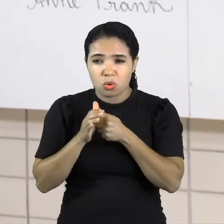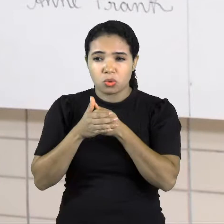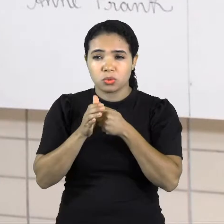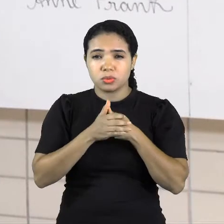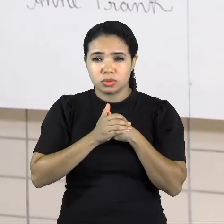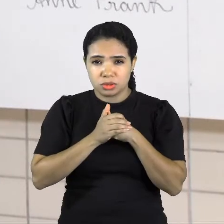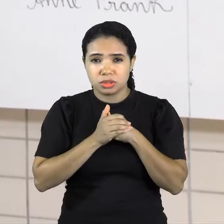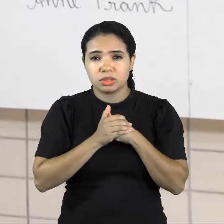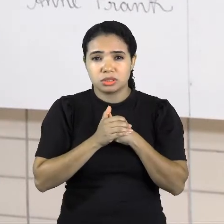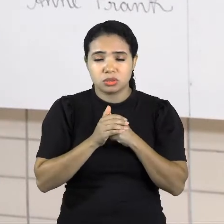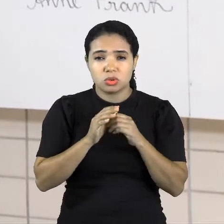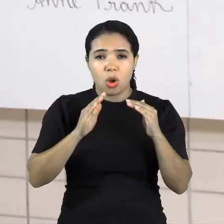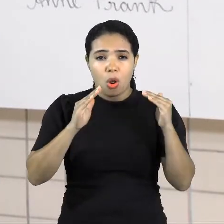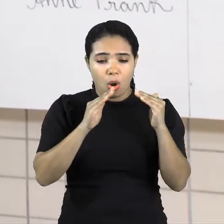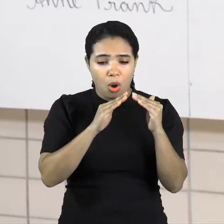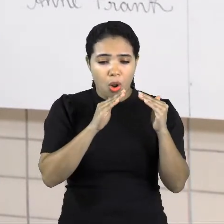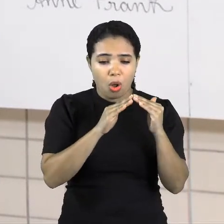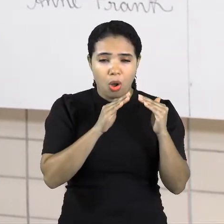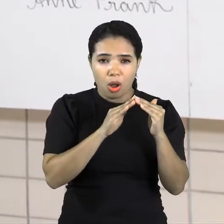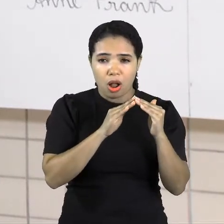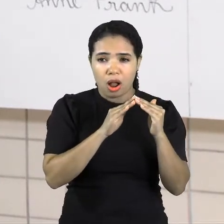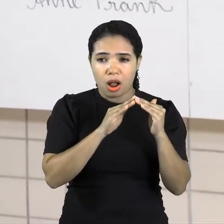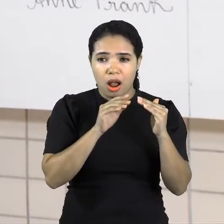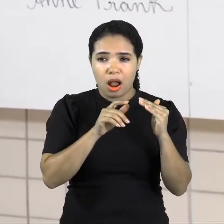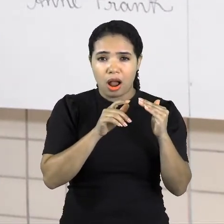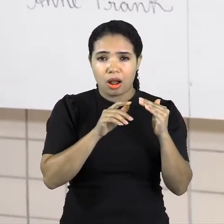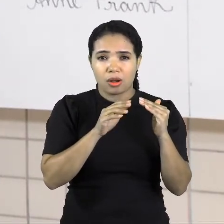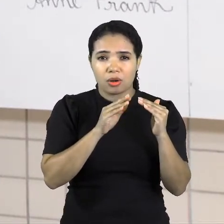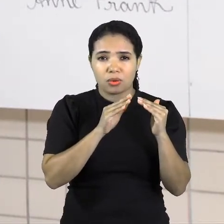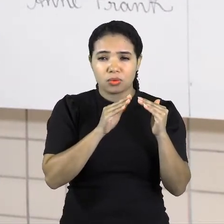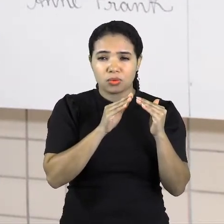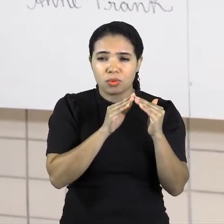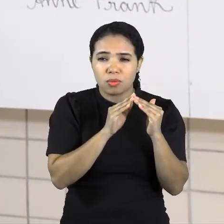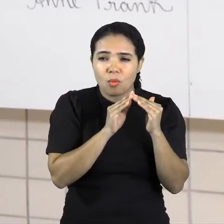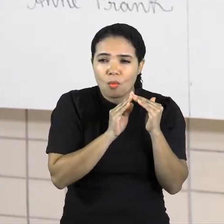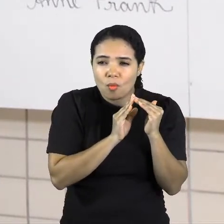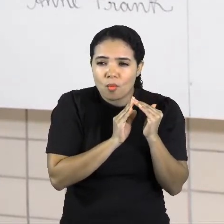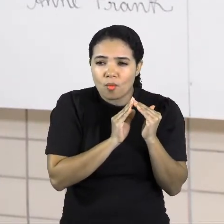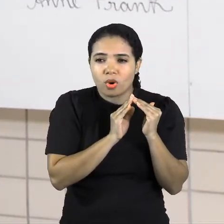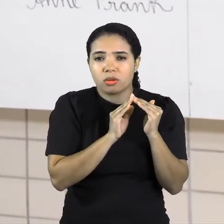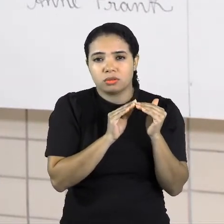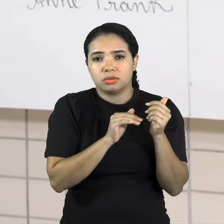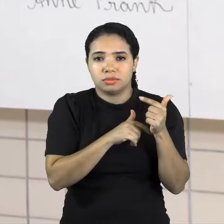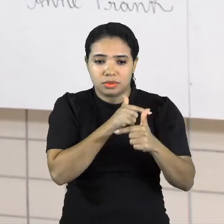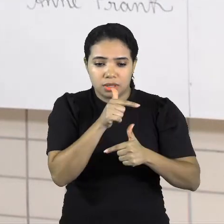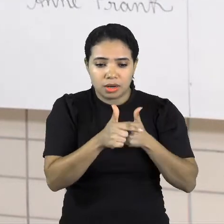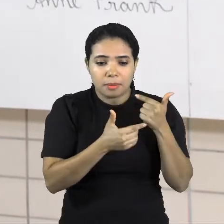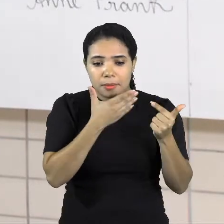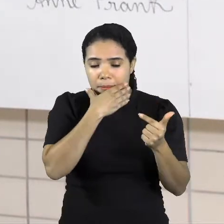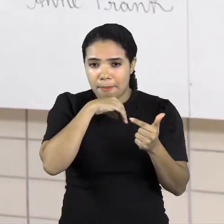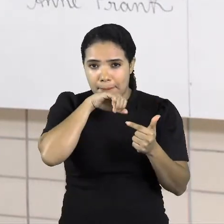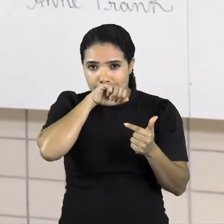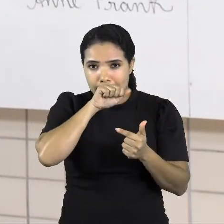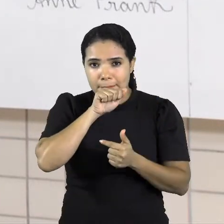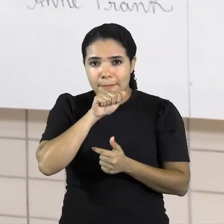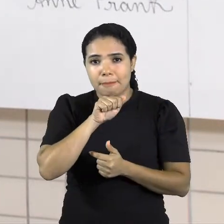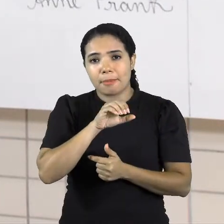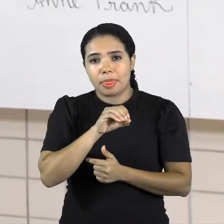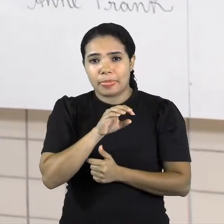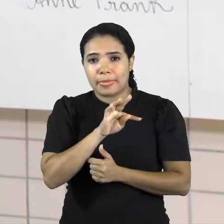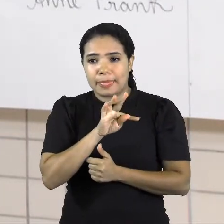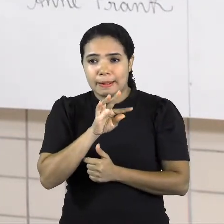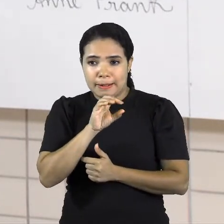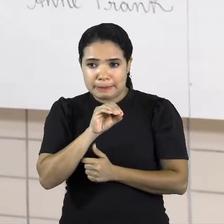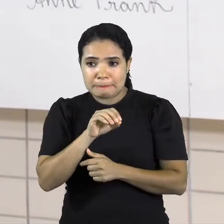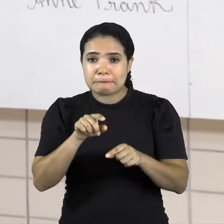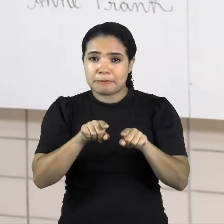anexo, esse anexo ele é um cômodo lá do trabalho do pai de Anne, né, do senhor Otto,